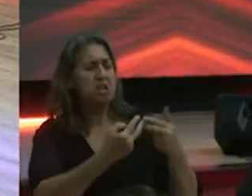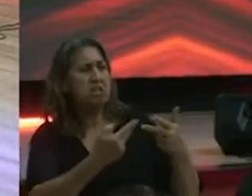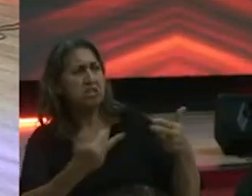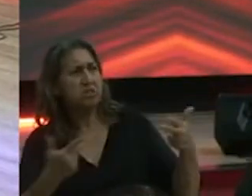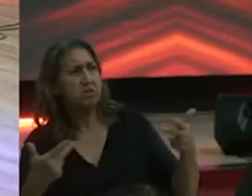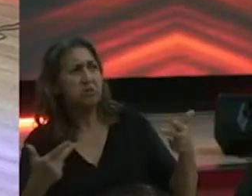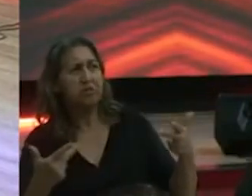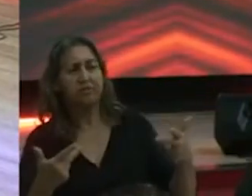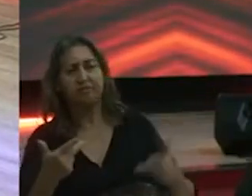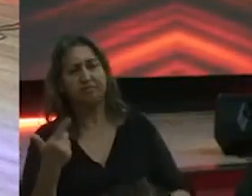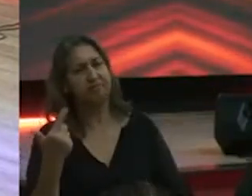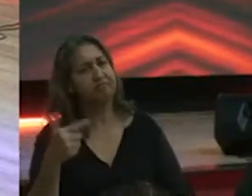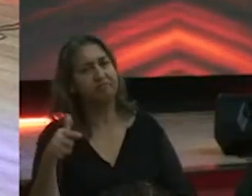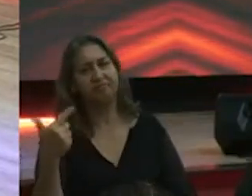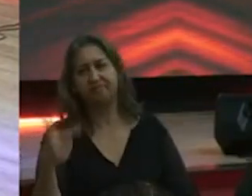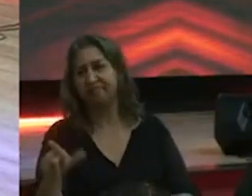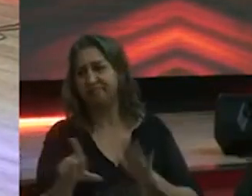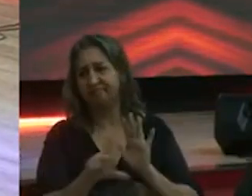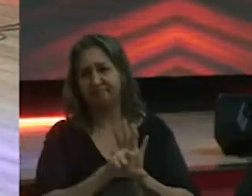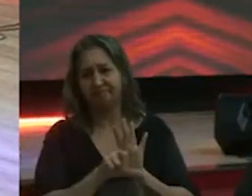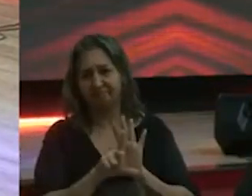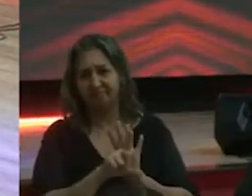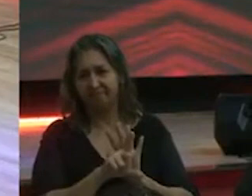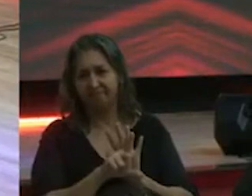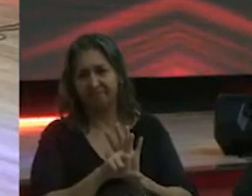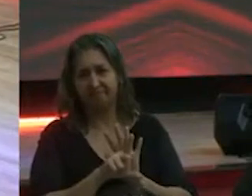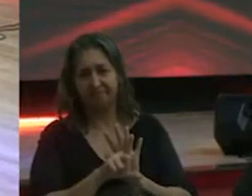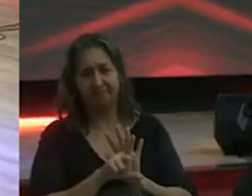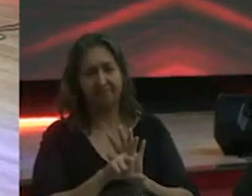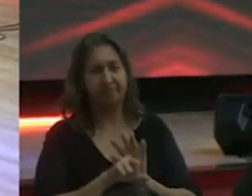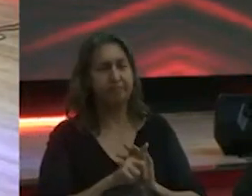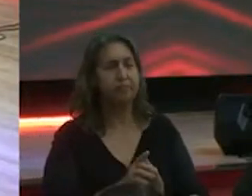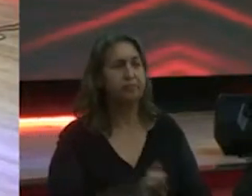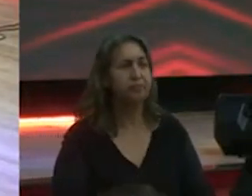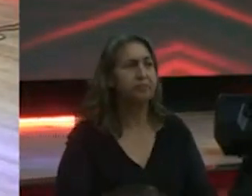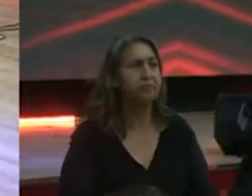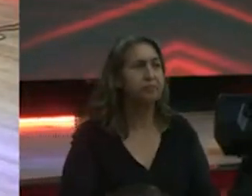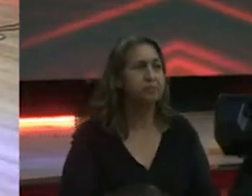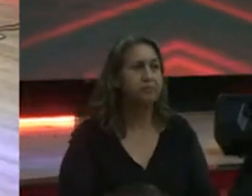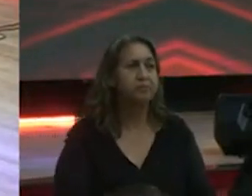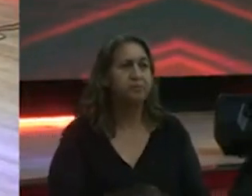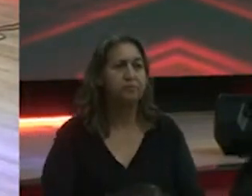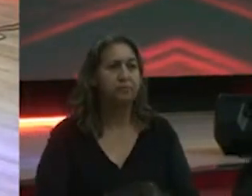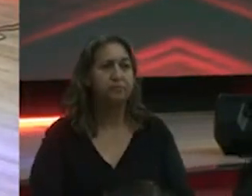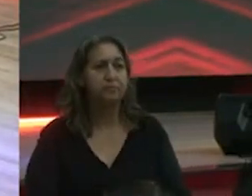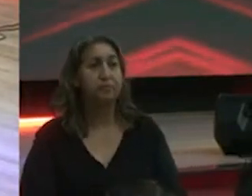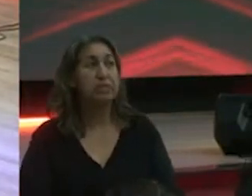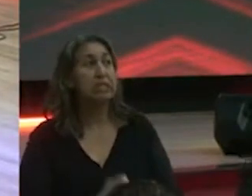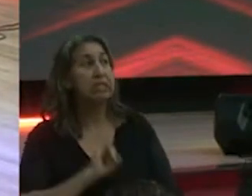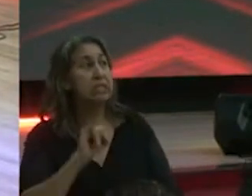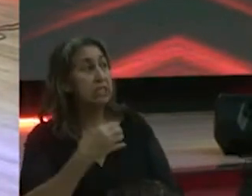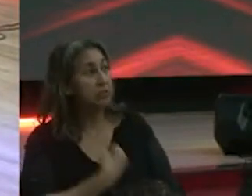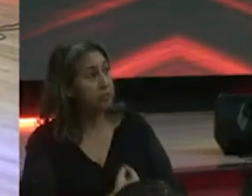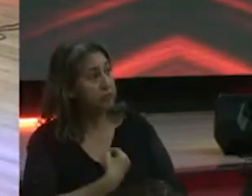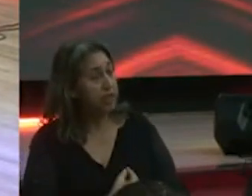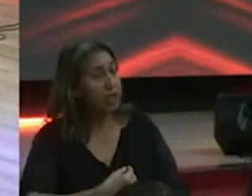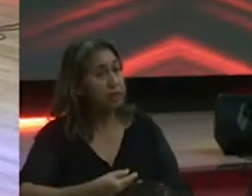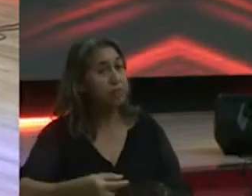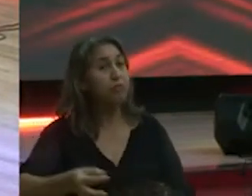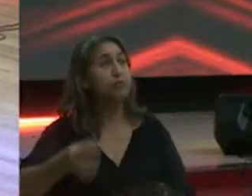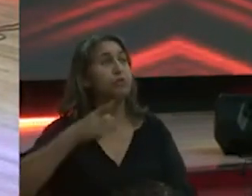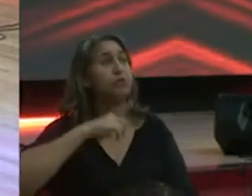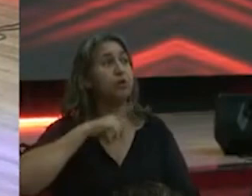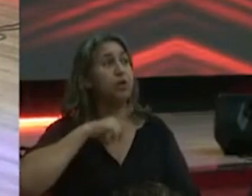essas coisas não há lei se vivemos pelo